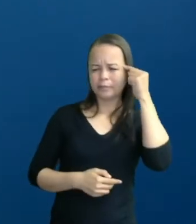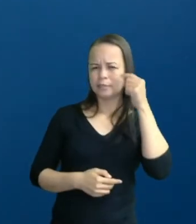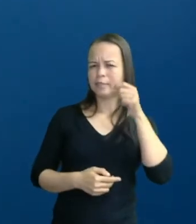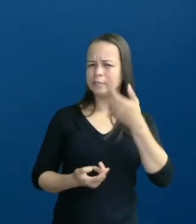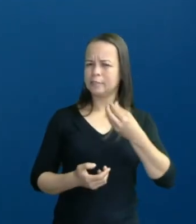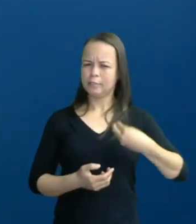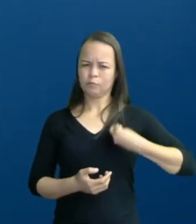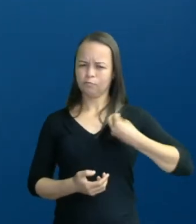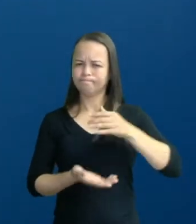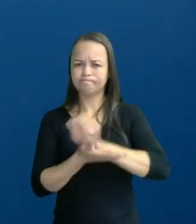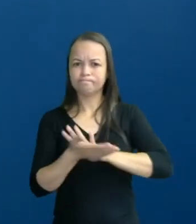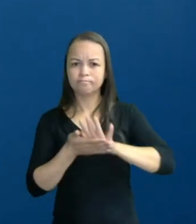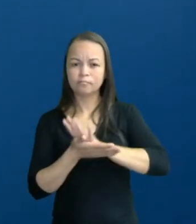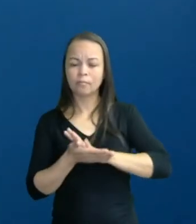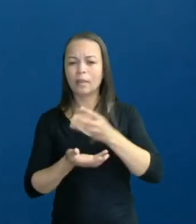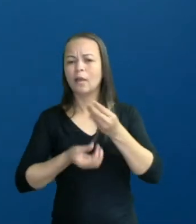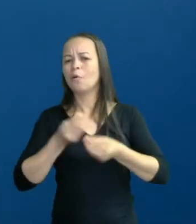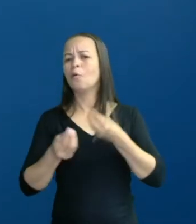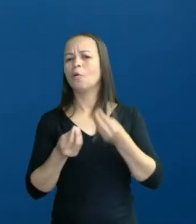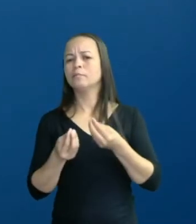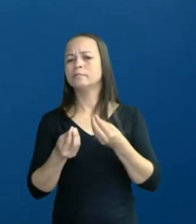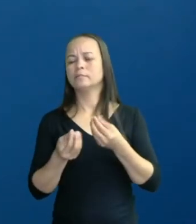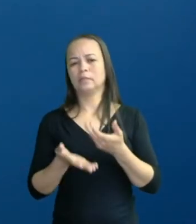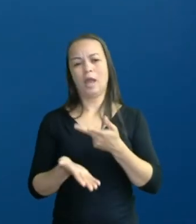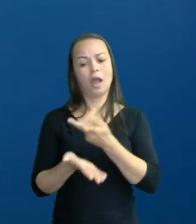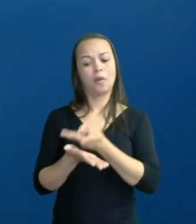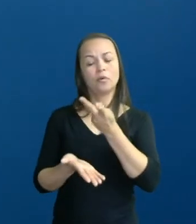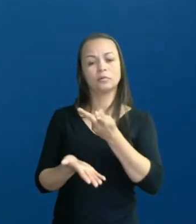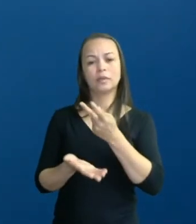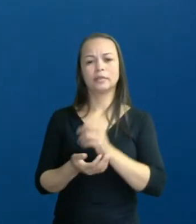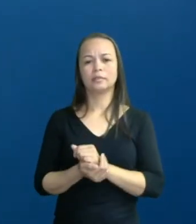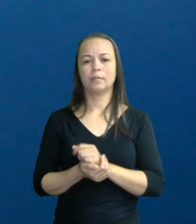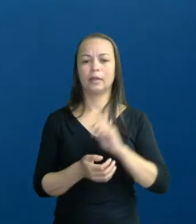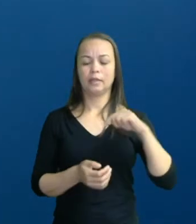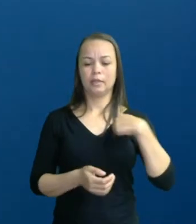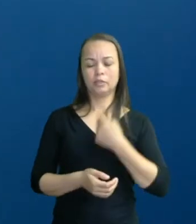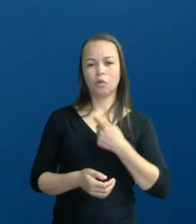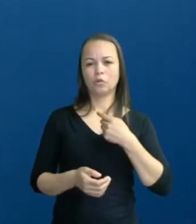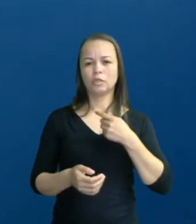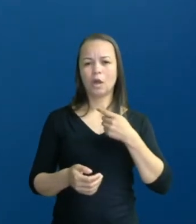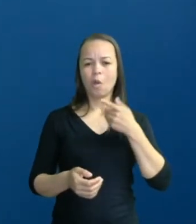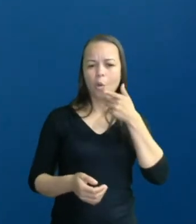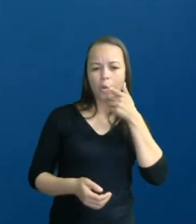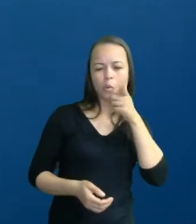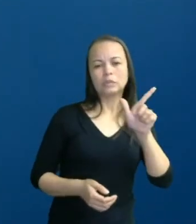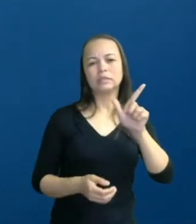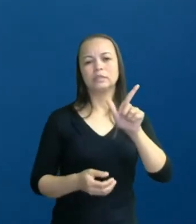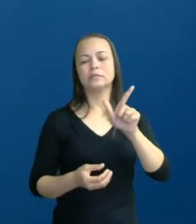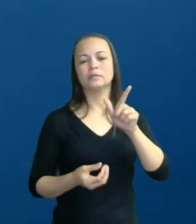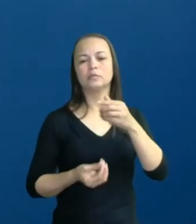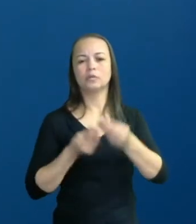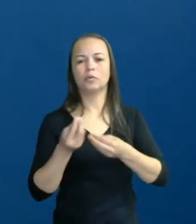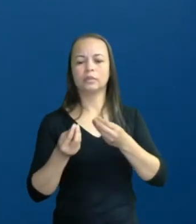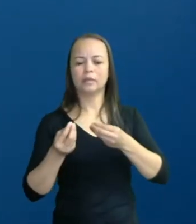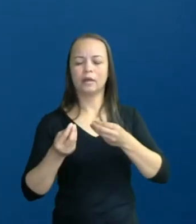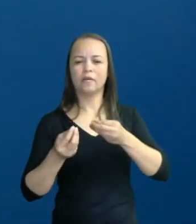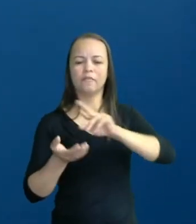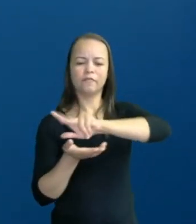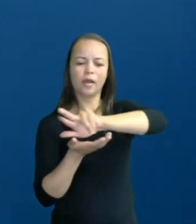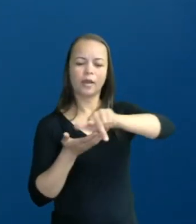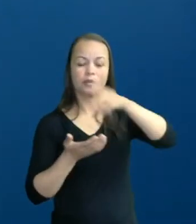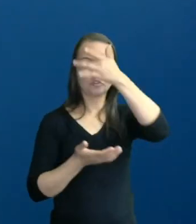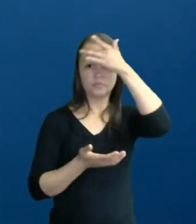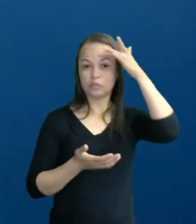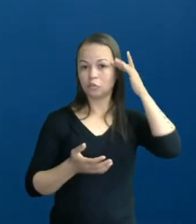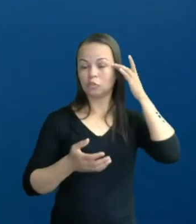uma pandemia, né, que a gente gostaria que não tivesse. A gente tem um momento um